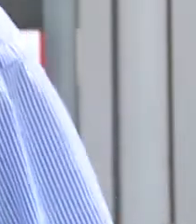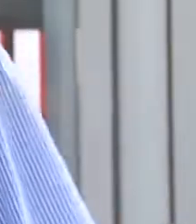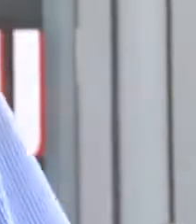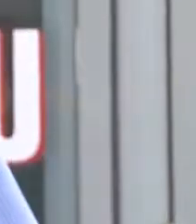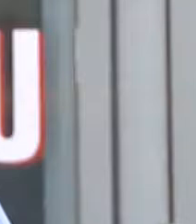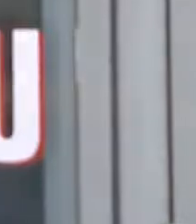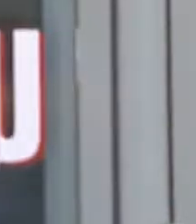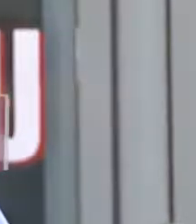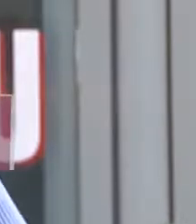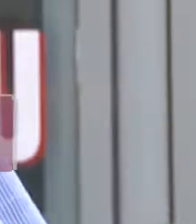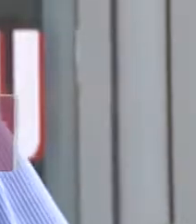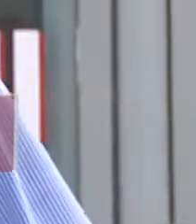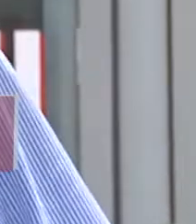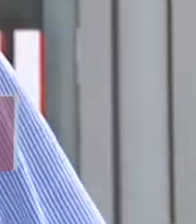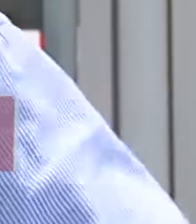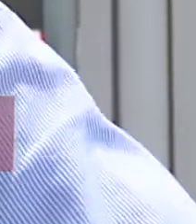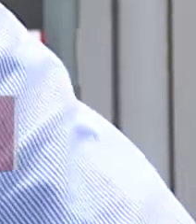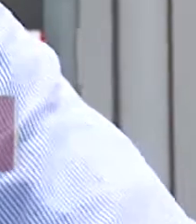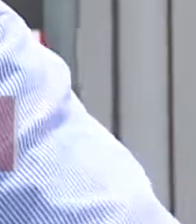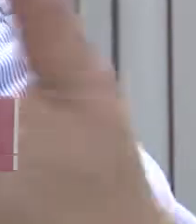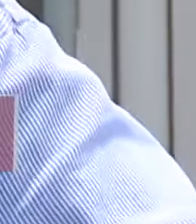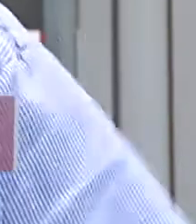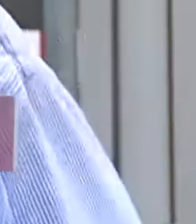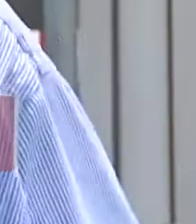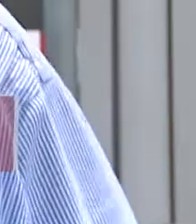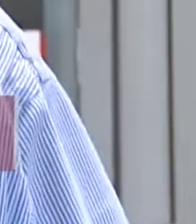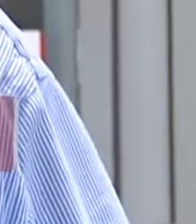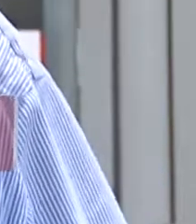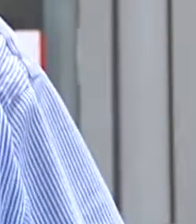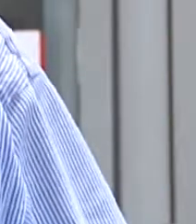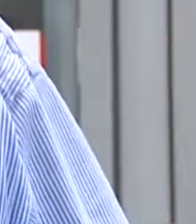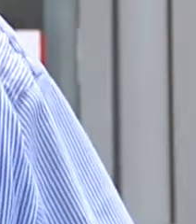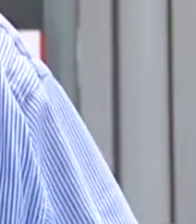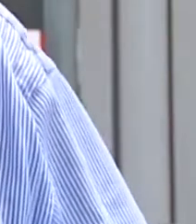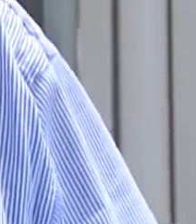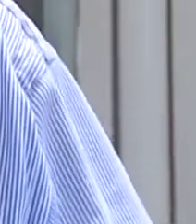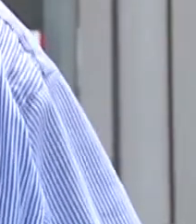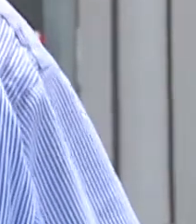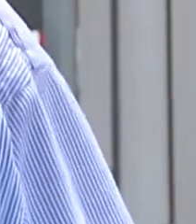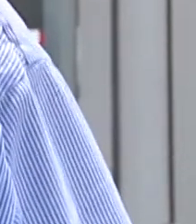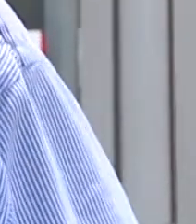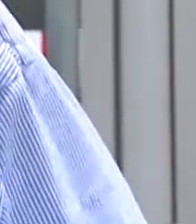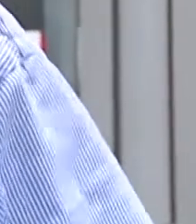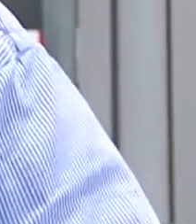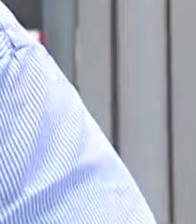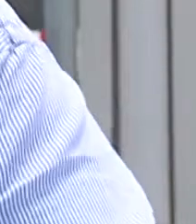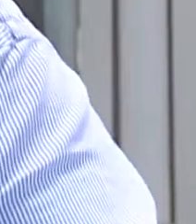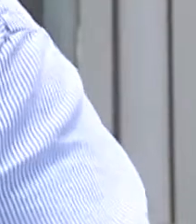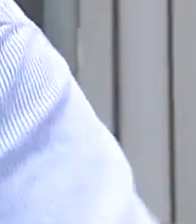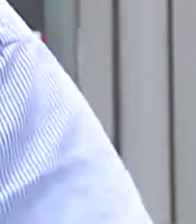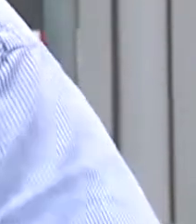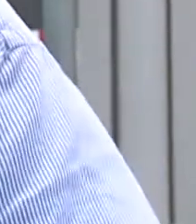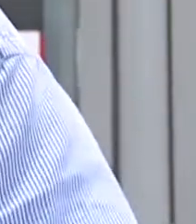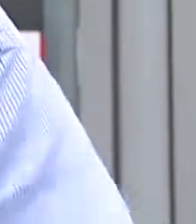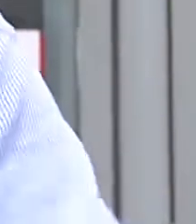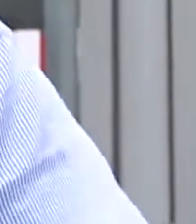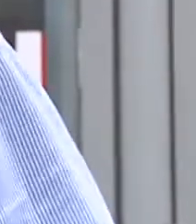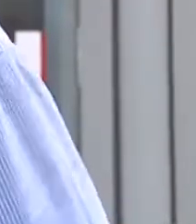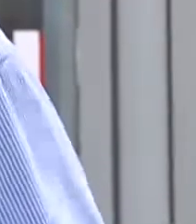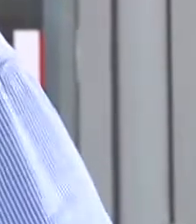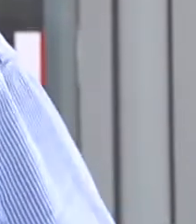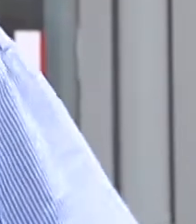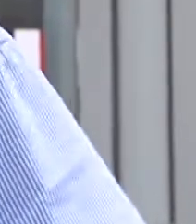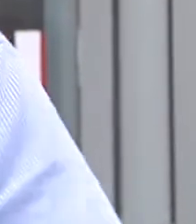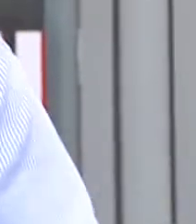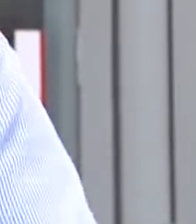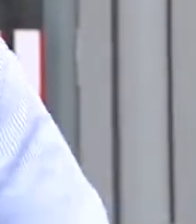travessia que não tem sinalização nenhuma eu já há um ano atrás dos requerimentos indicações por essa casa pedindo para que o denit fosse a solucionar